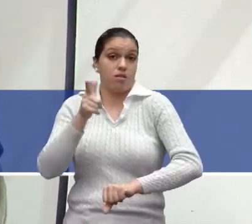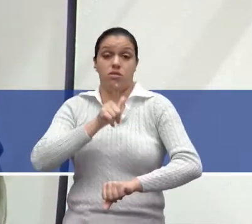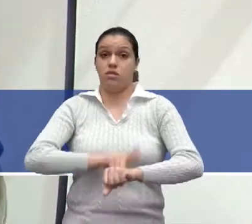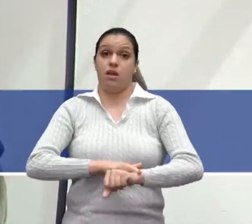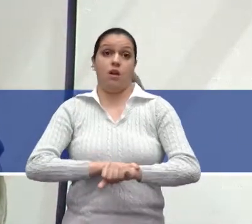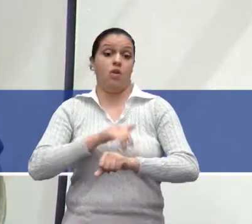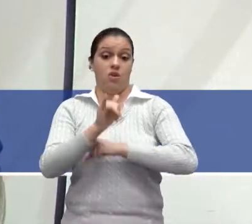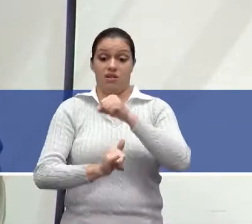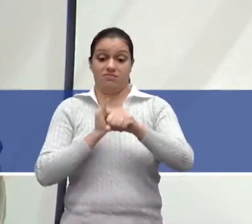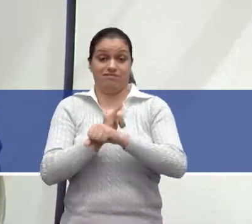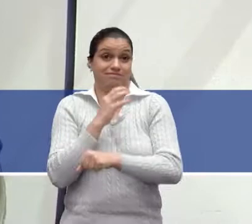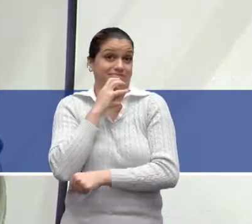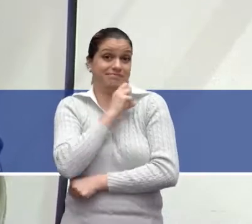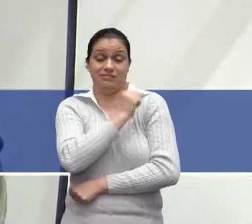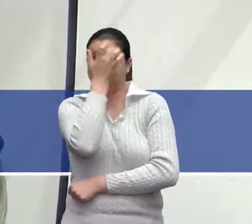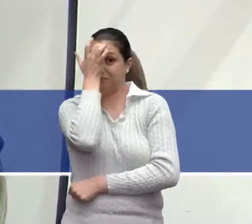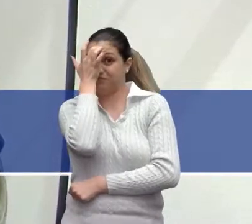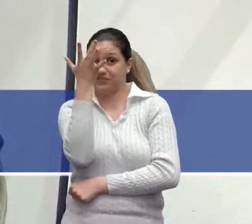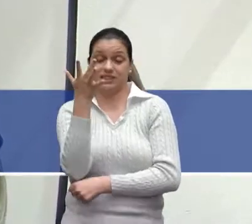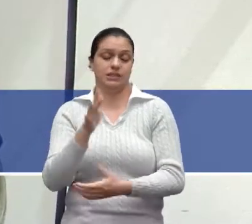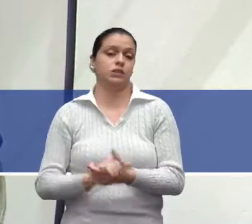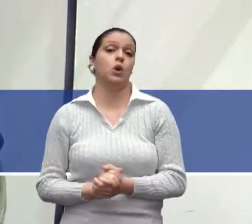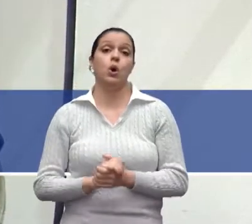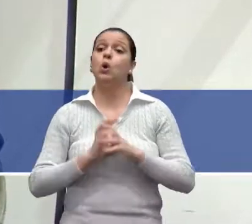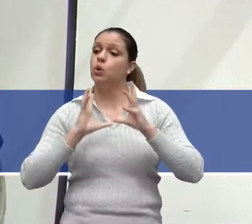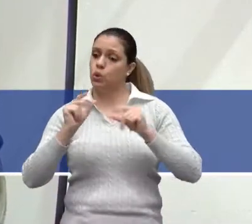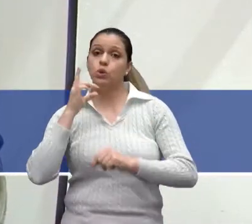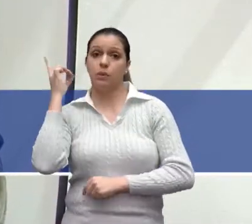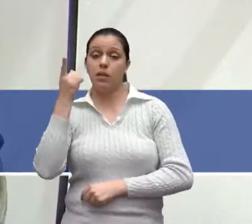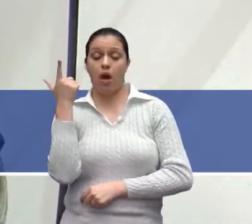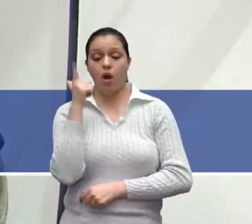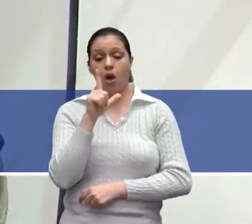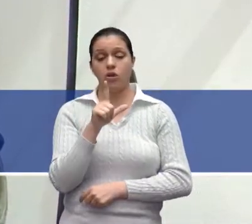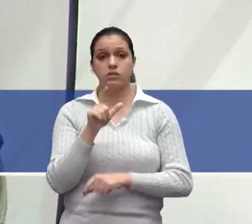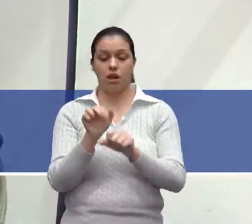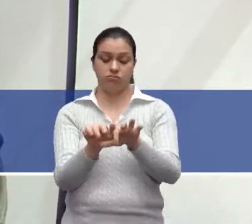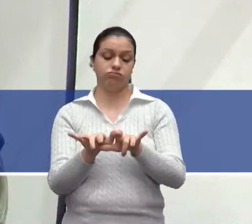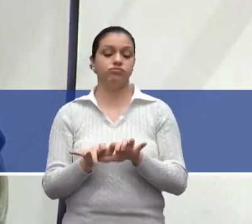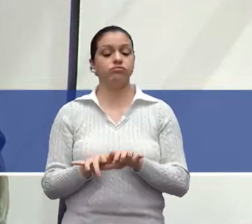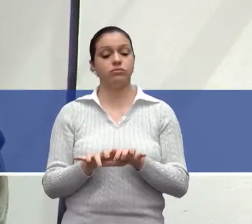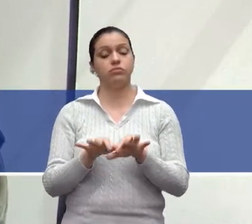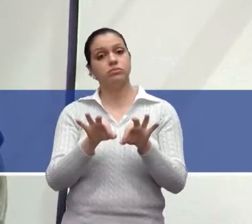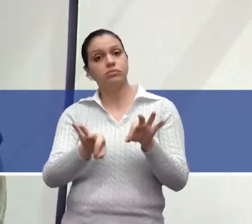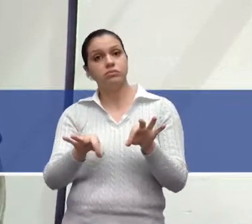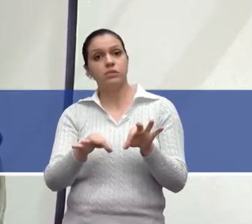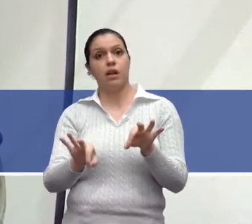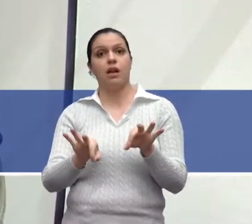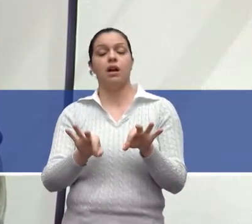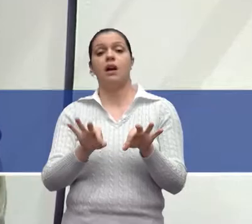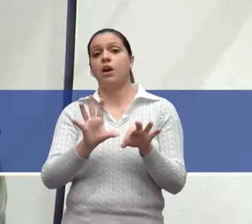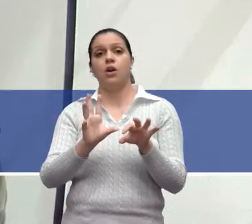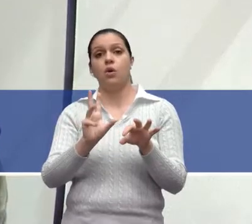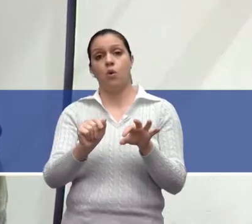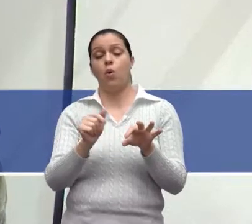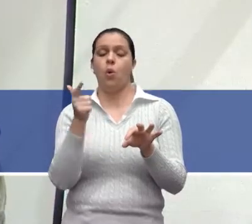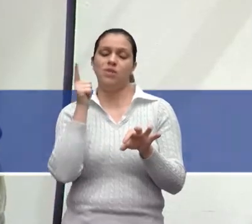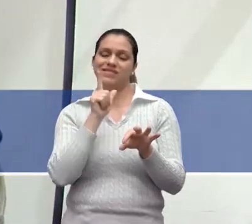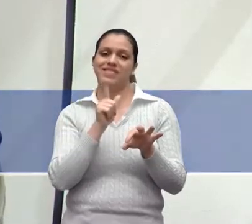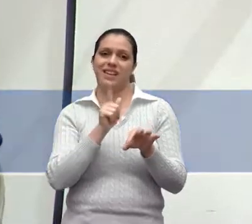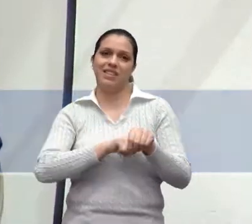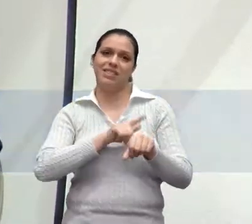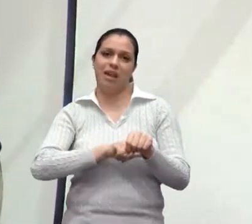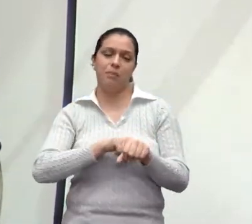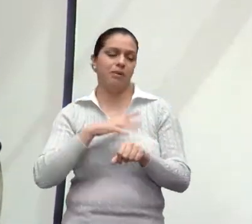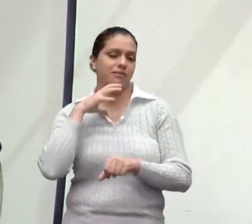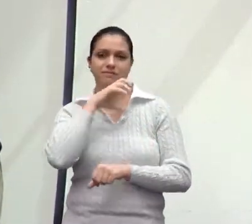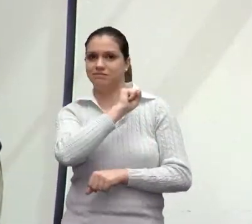automaticamente já está disponibilizado para que outro deputado tenha acesso a esse processo e possa assinar. Então, esse tempo de